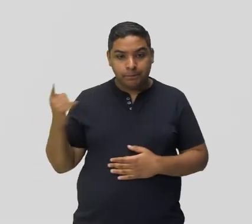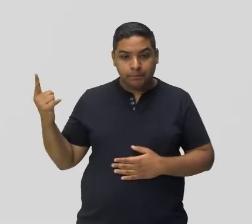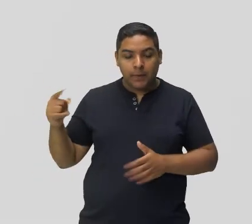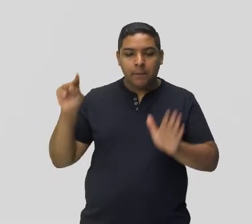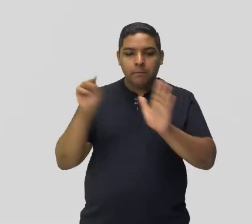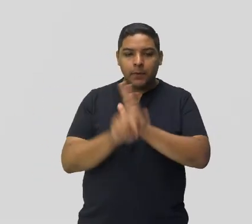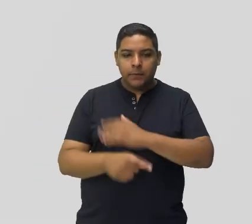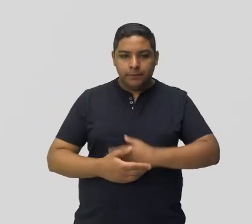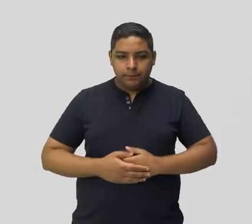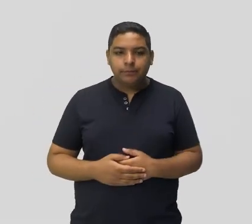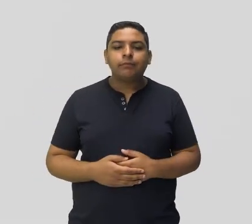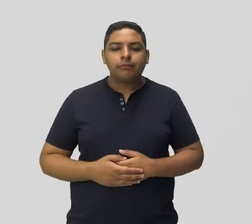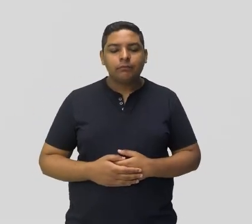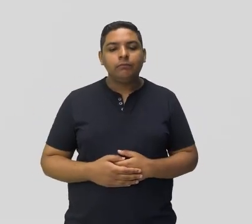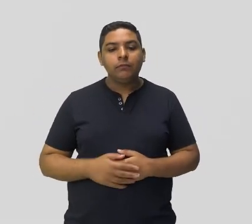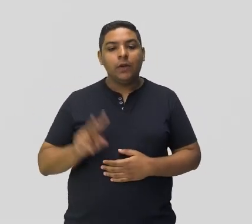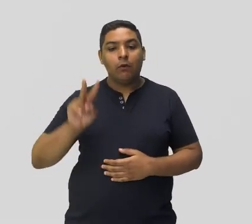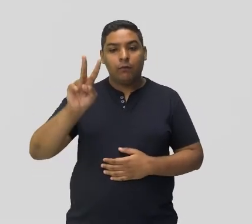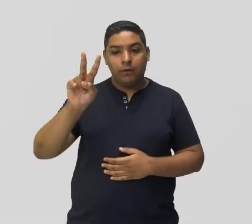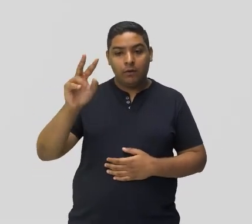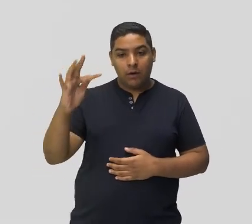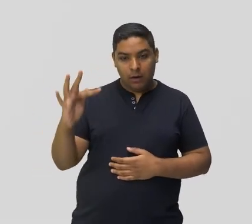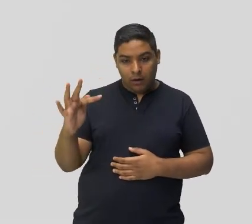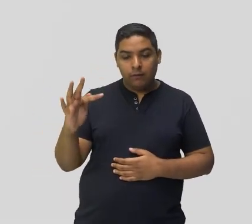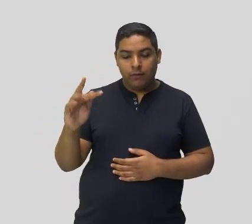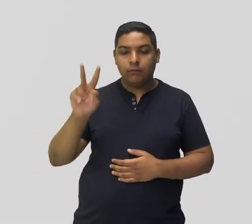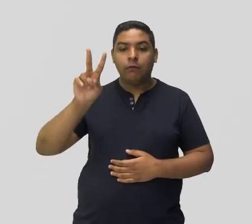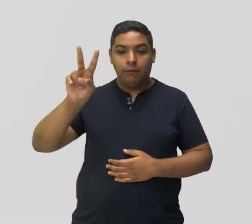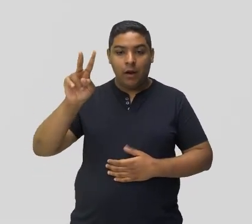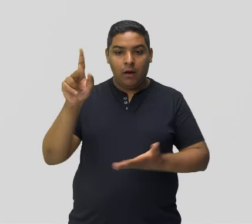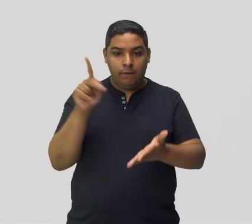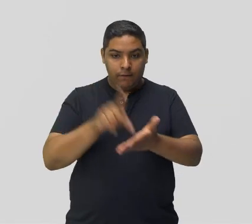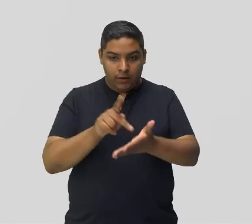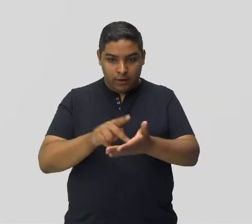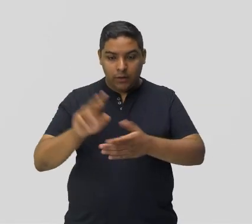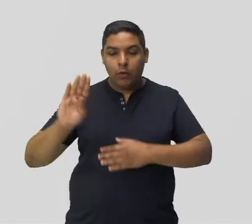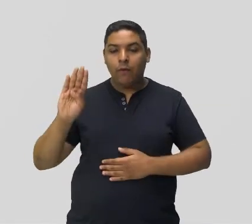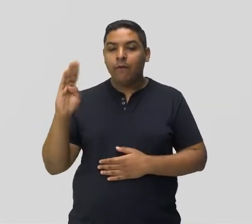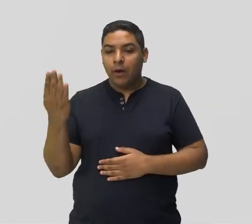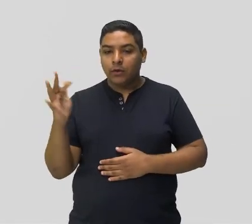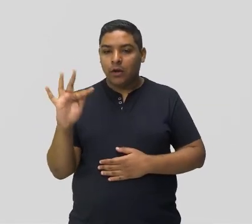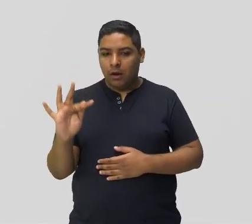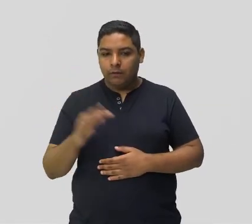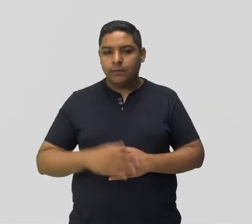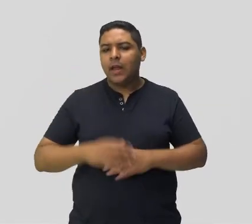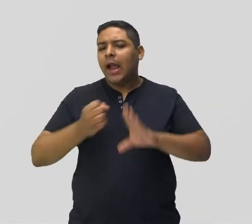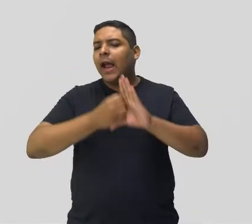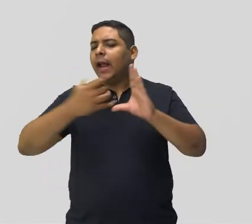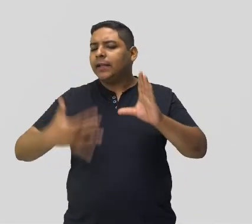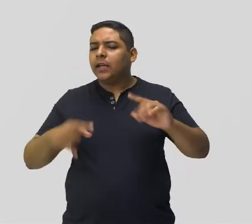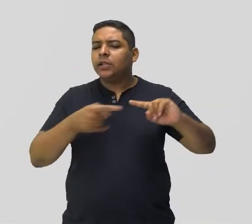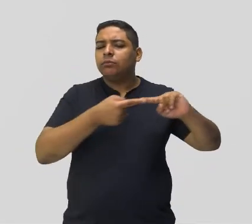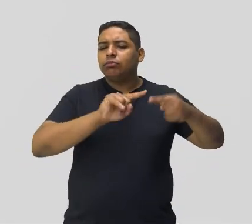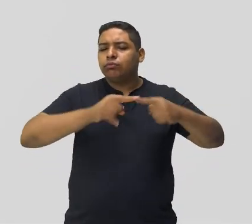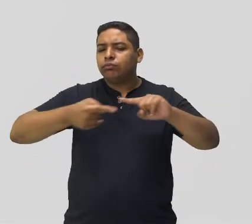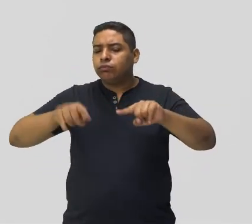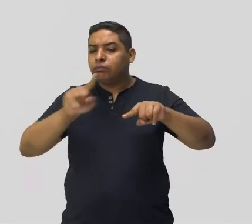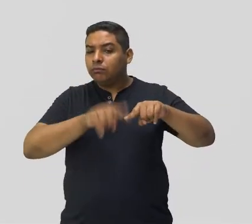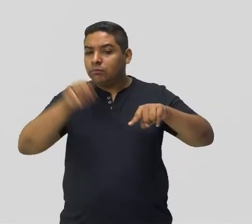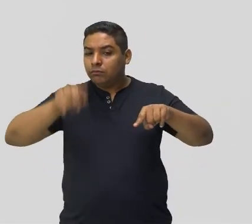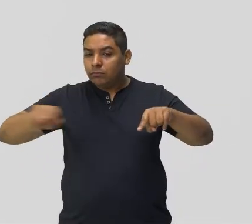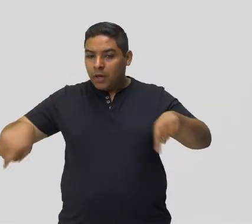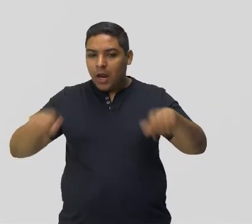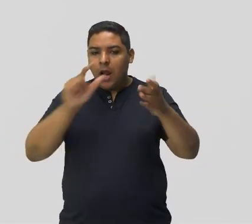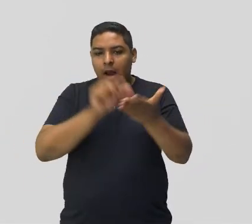questão. Coloque V para verdadeiro e F para falso nas afirmações sobre as características de uma associação em série